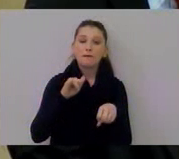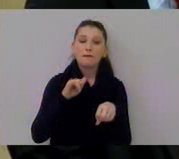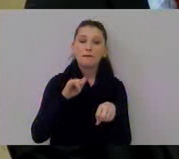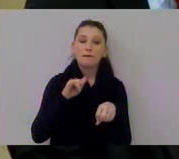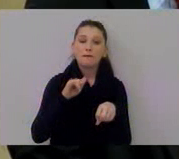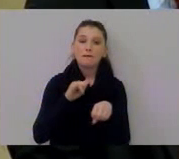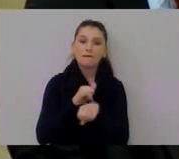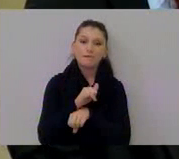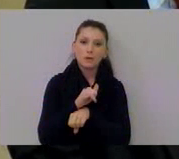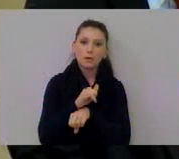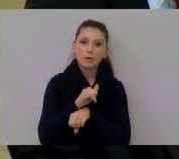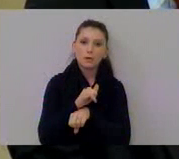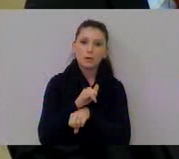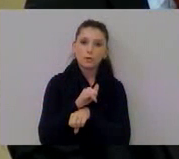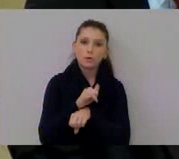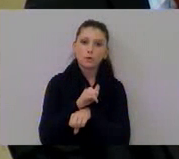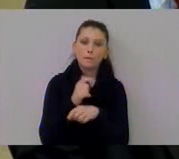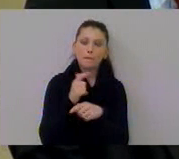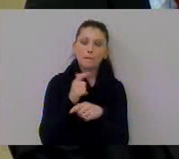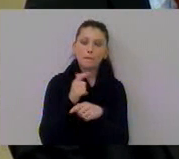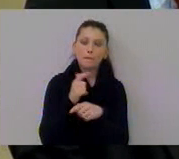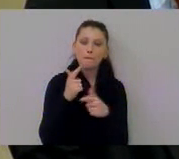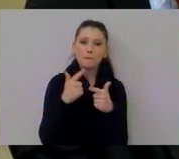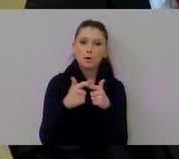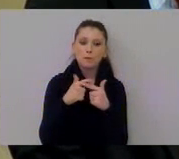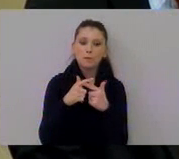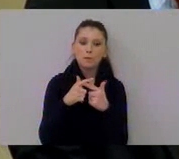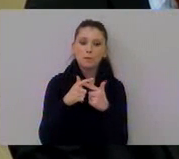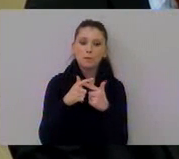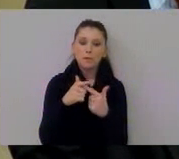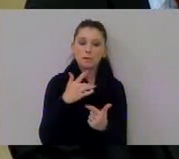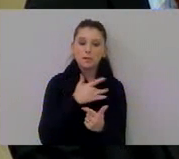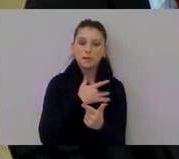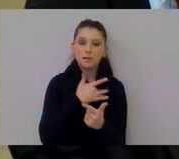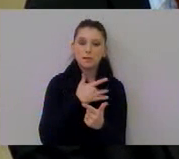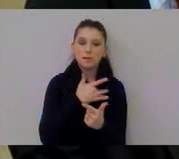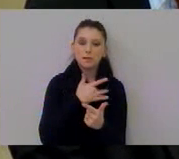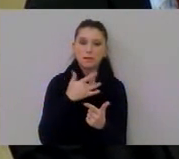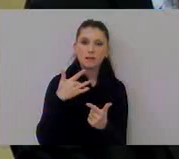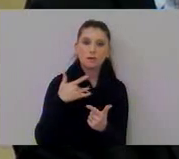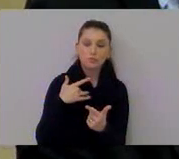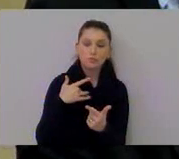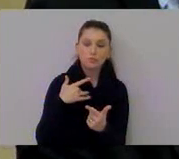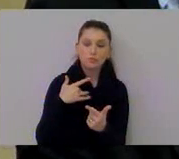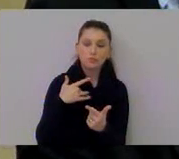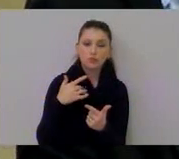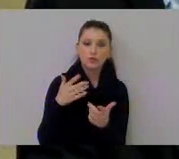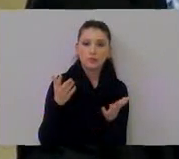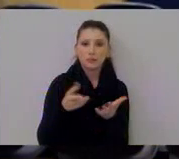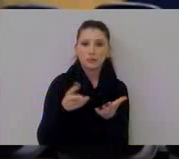de saúde. Com a palavra, o vereador Dailton Felzer.